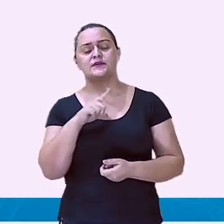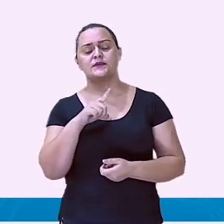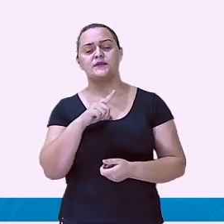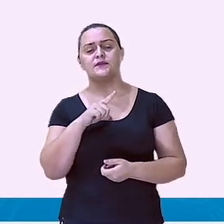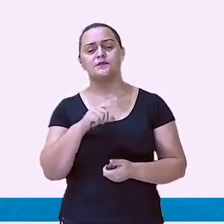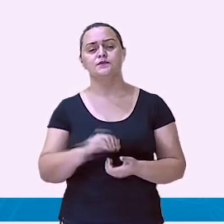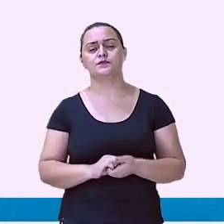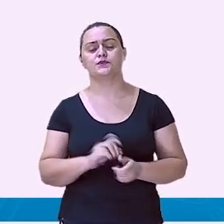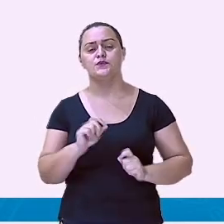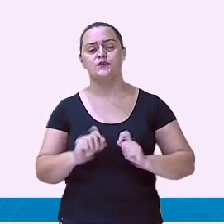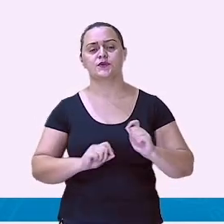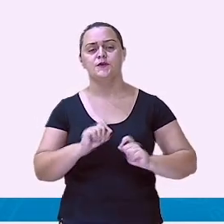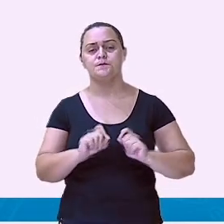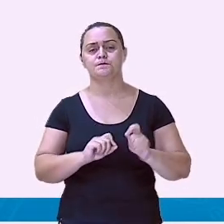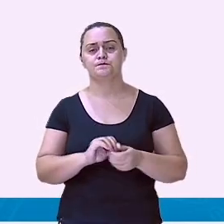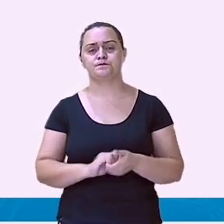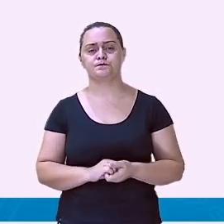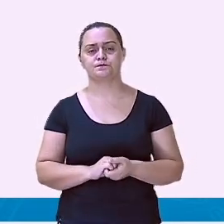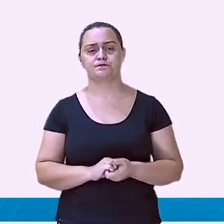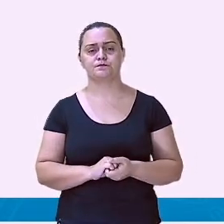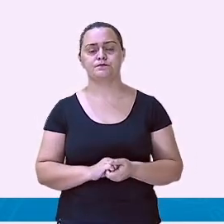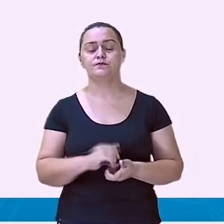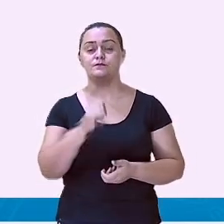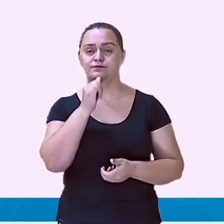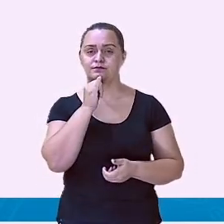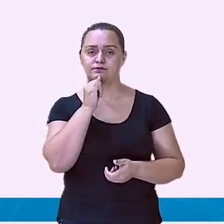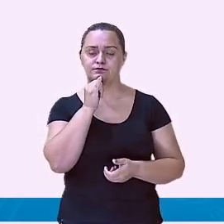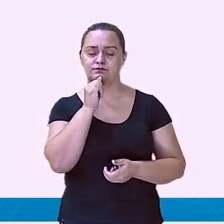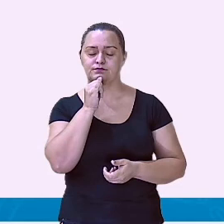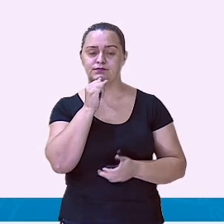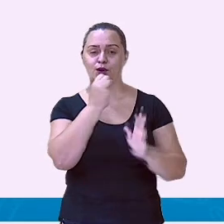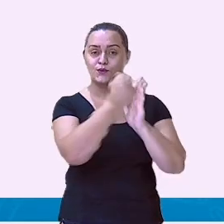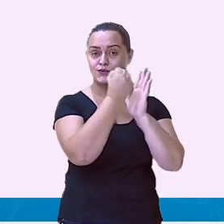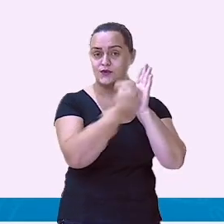perdão, quando eu falo hoje aqui, eu estou falando de século XIX, tá?